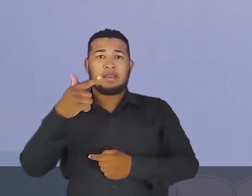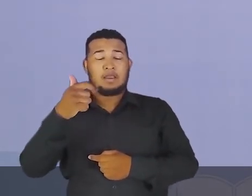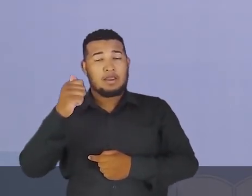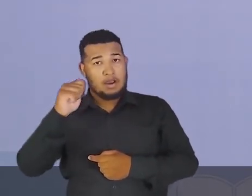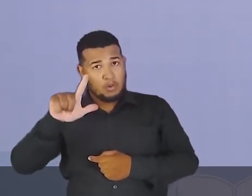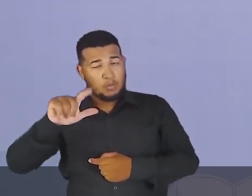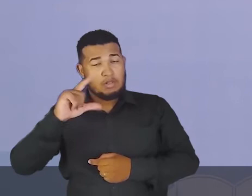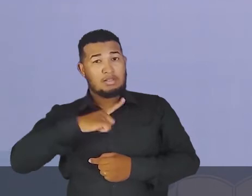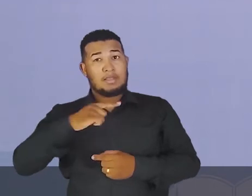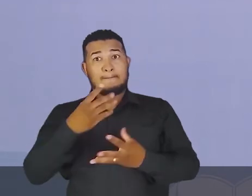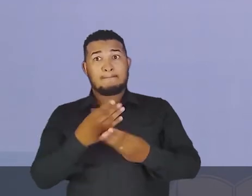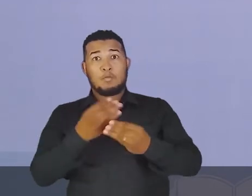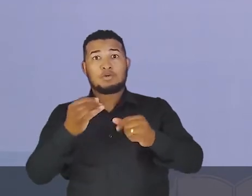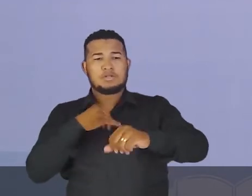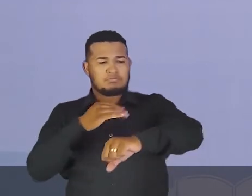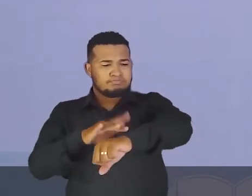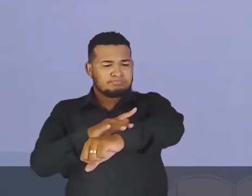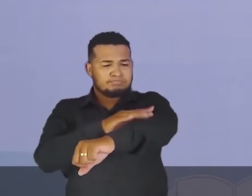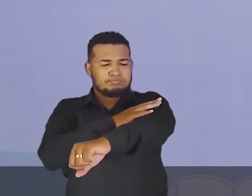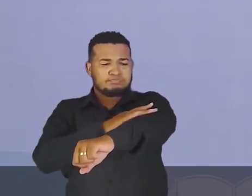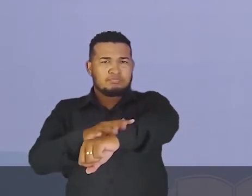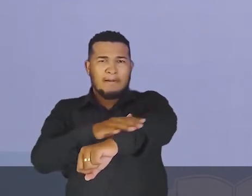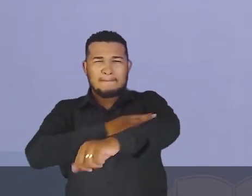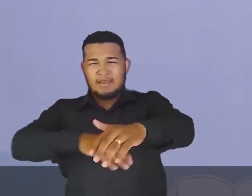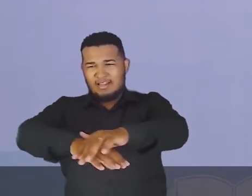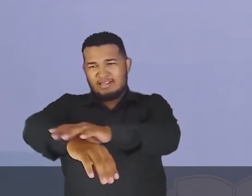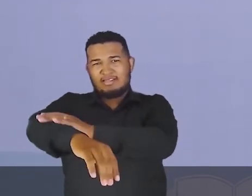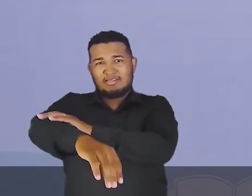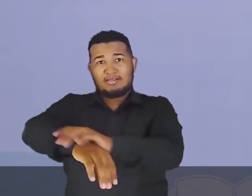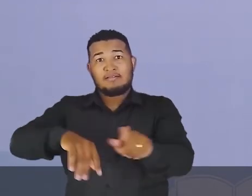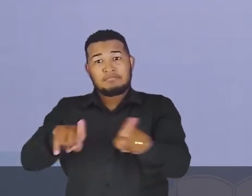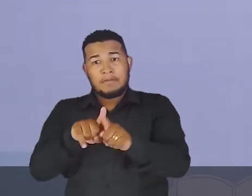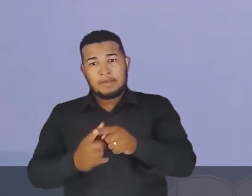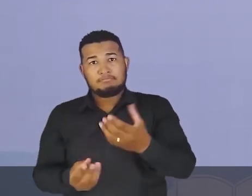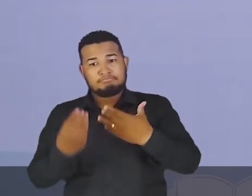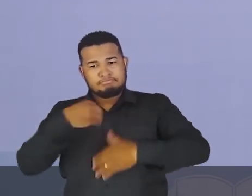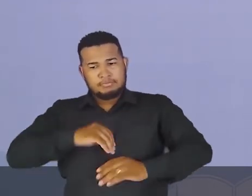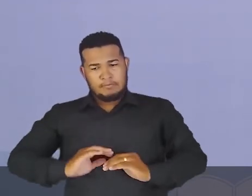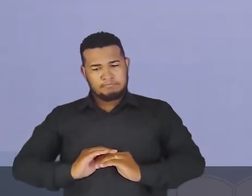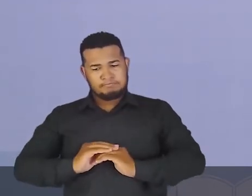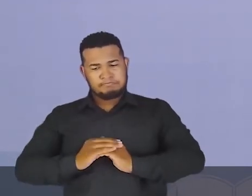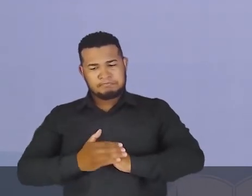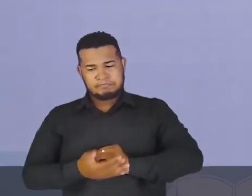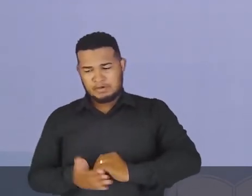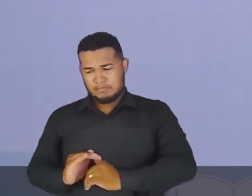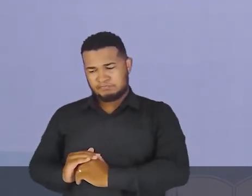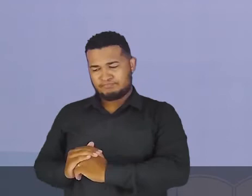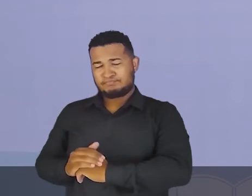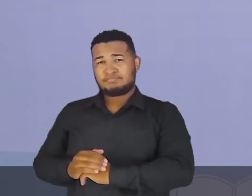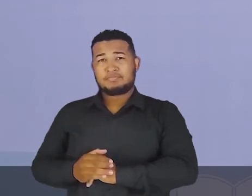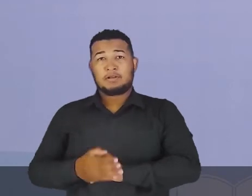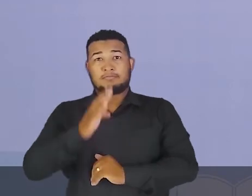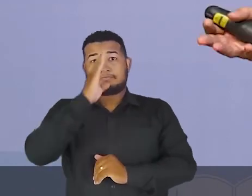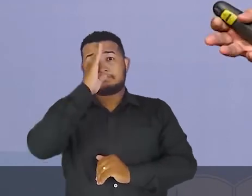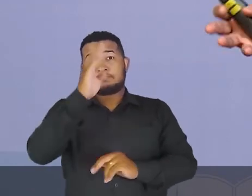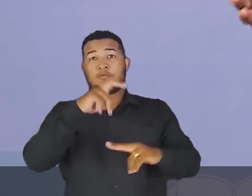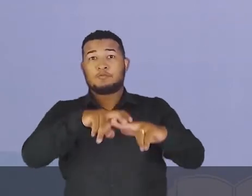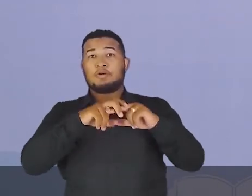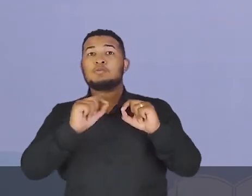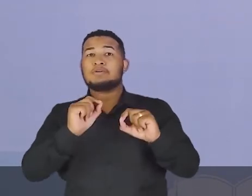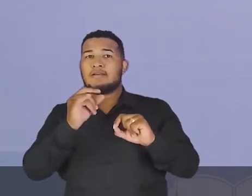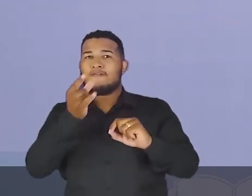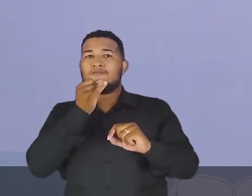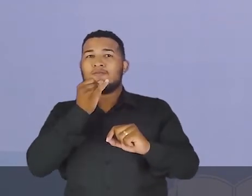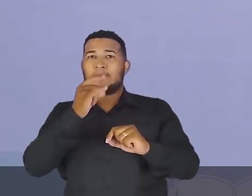grande quantidade na nossa pele, mas existe revestindo os órgãos internos também. Então, ele é um tecido principalmente, né, caracterizado